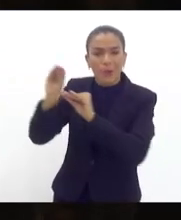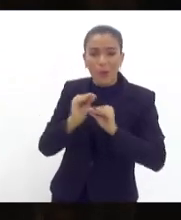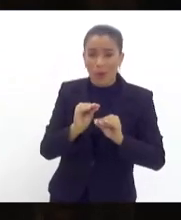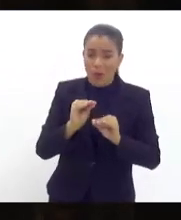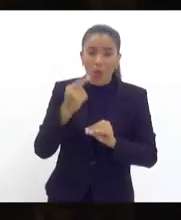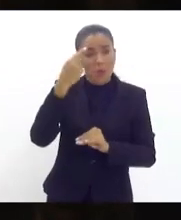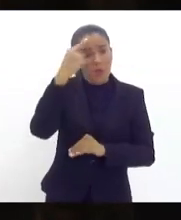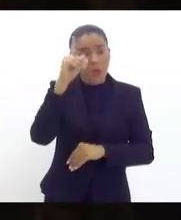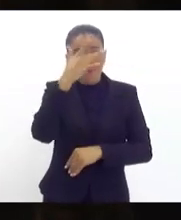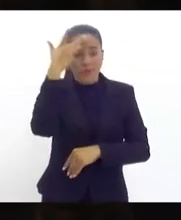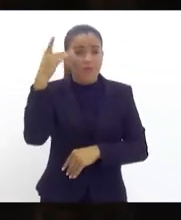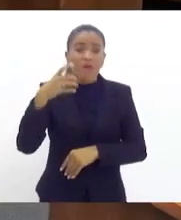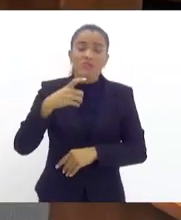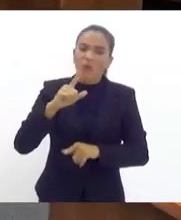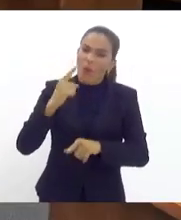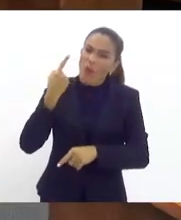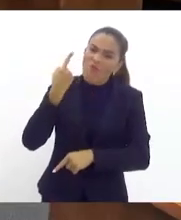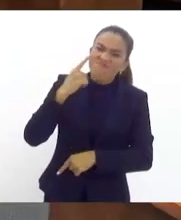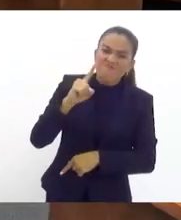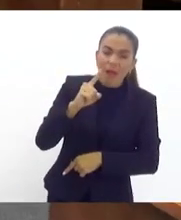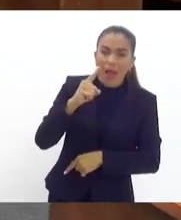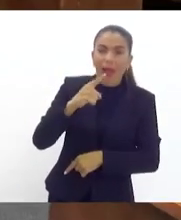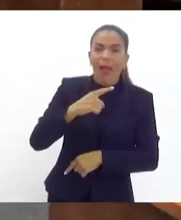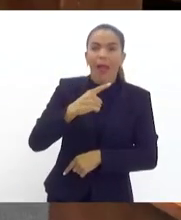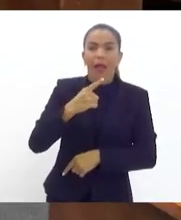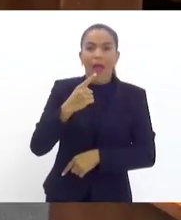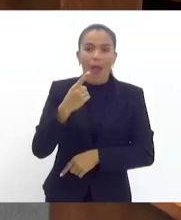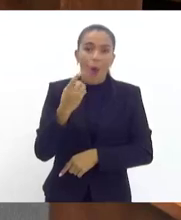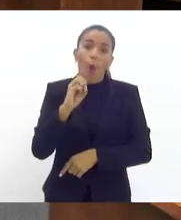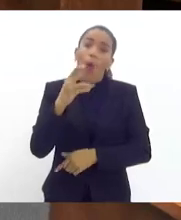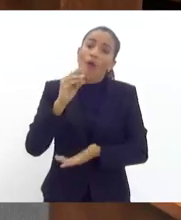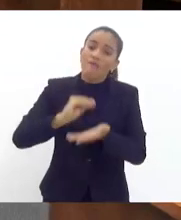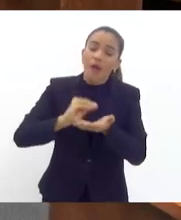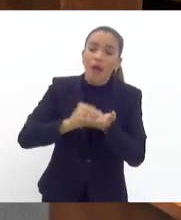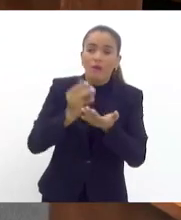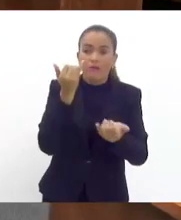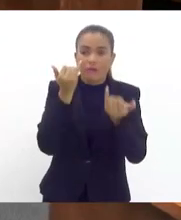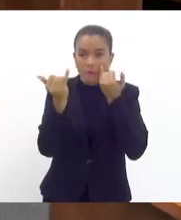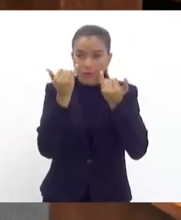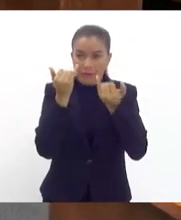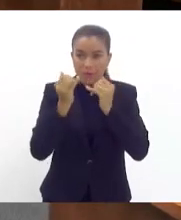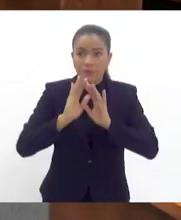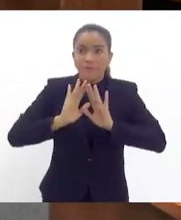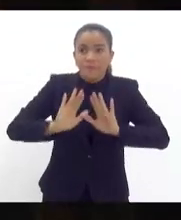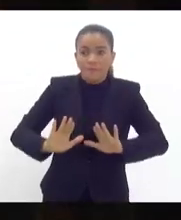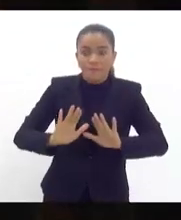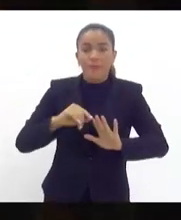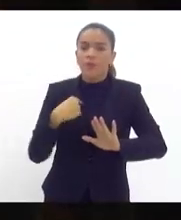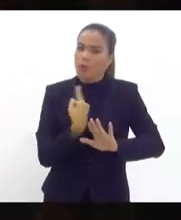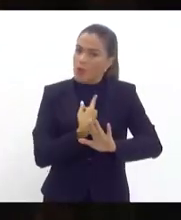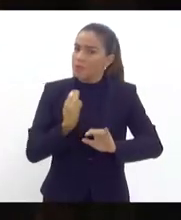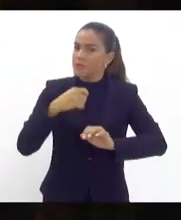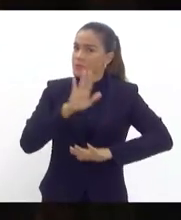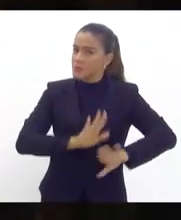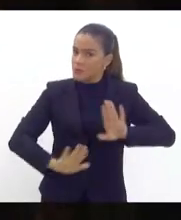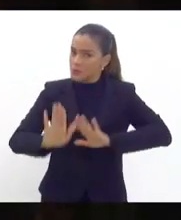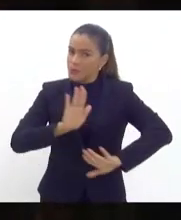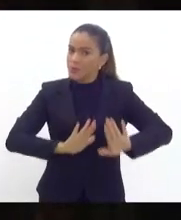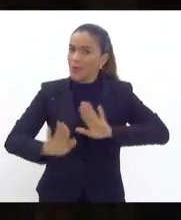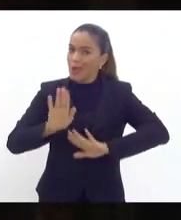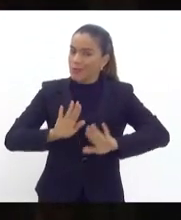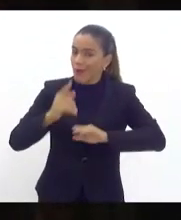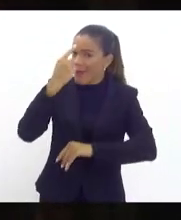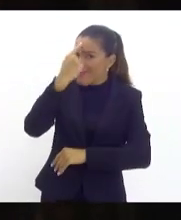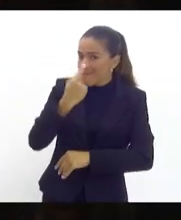alguns fazem isso dolosamente eu não sei se realmente é só mal informação agora o fato é que nós temos que tomar muito cuidado com